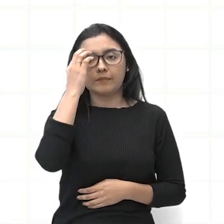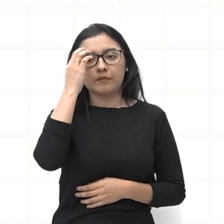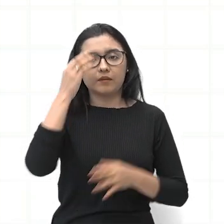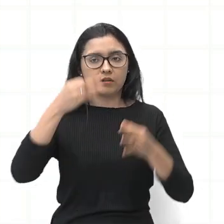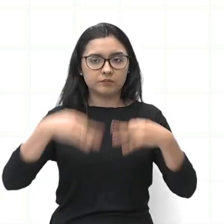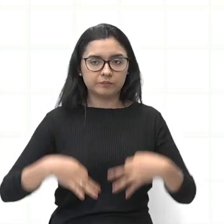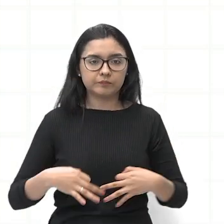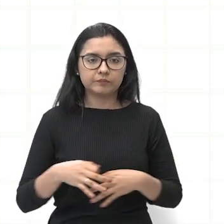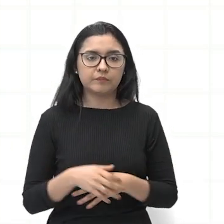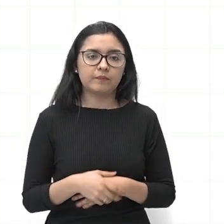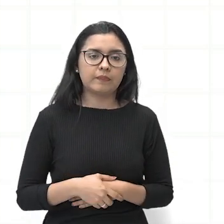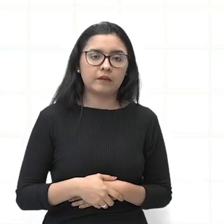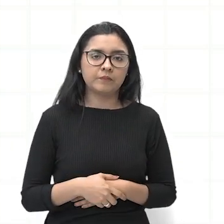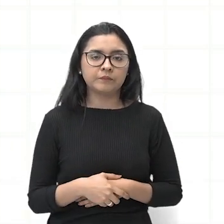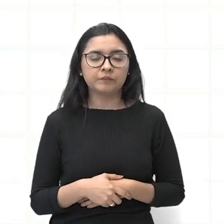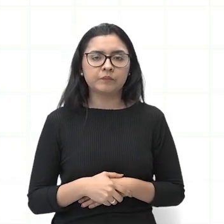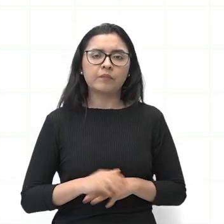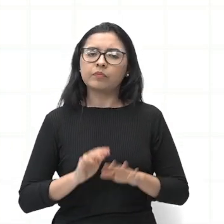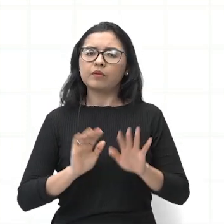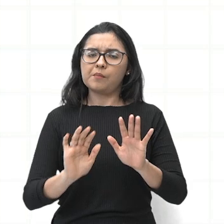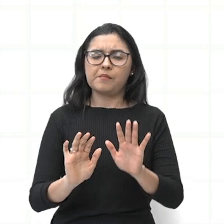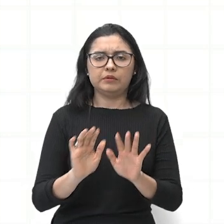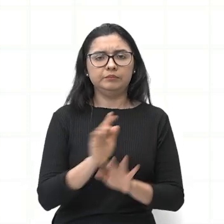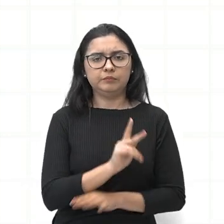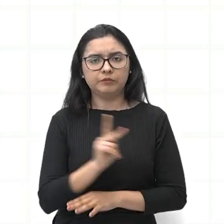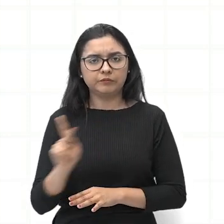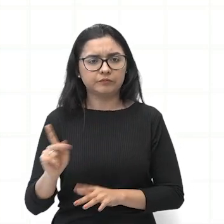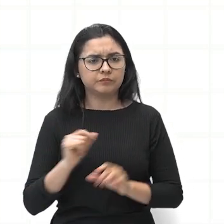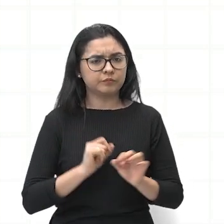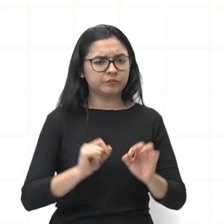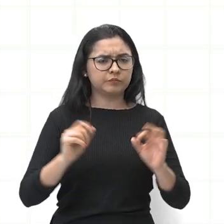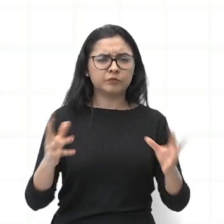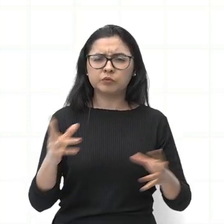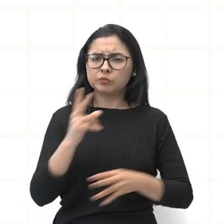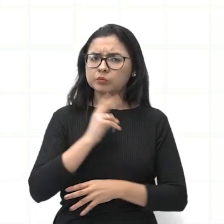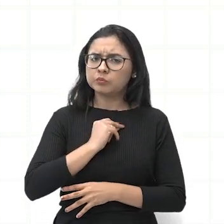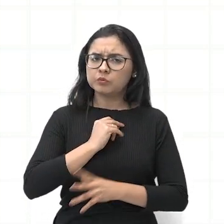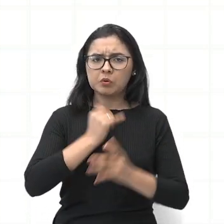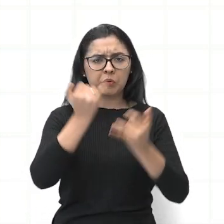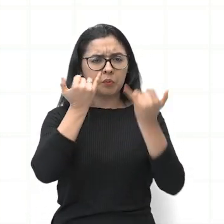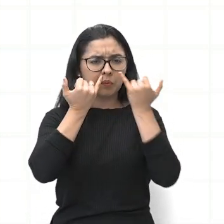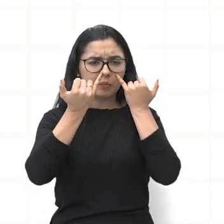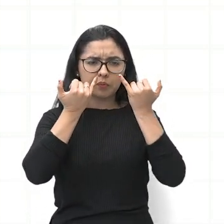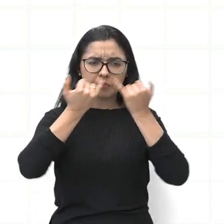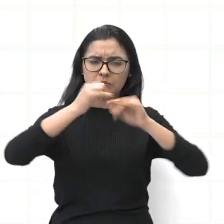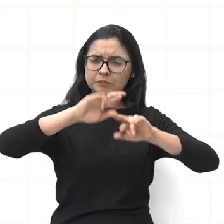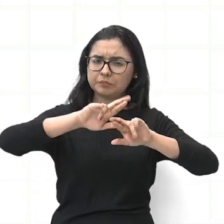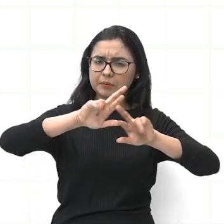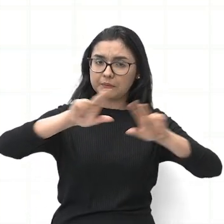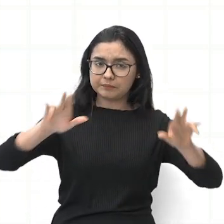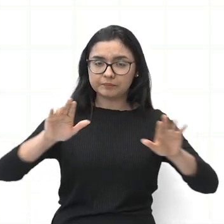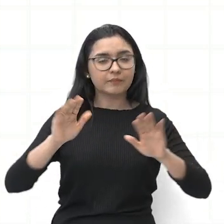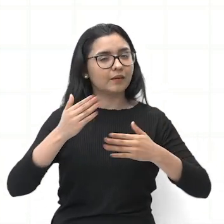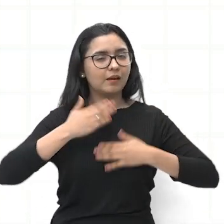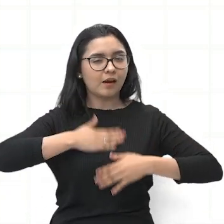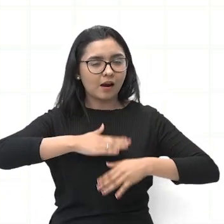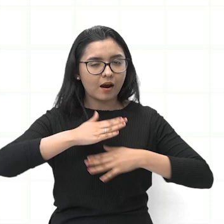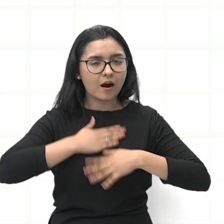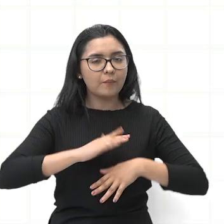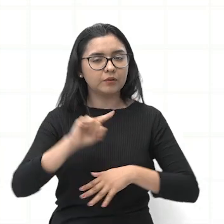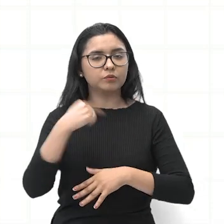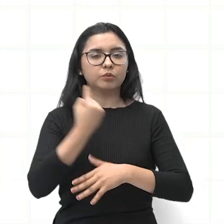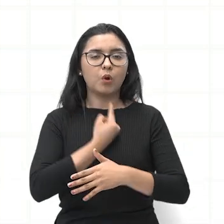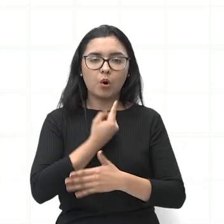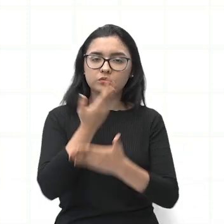certo? E, professora, é muita informação. Calma que nós vamos ver